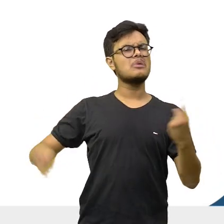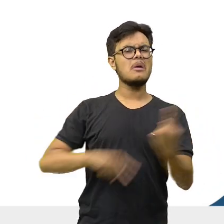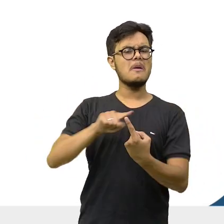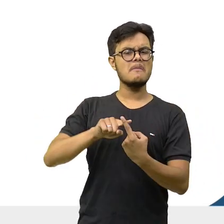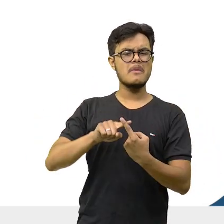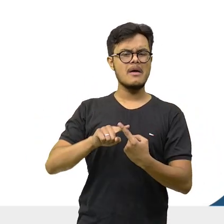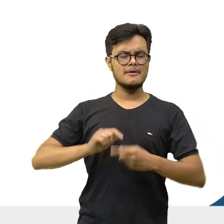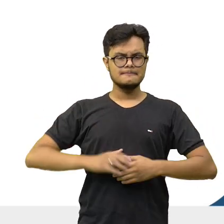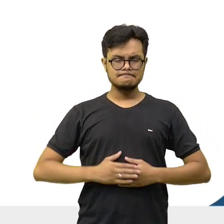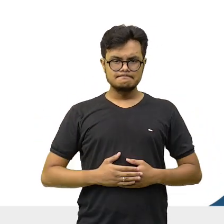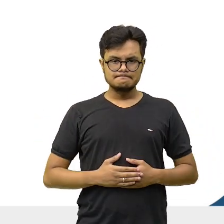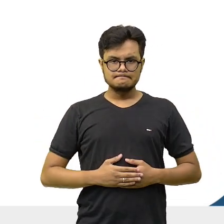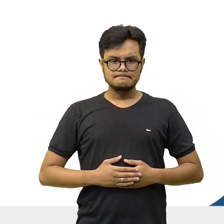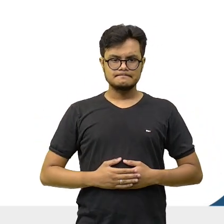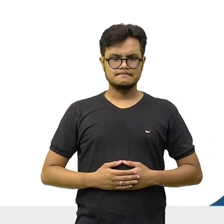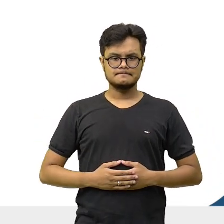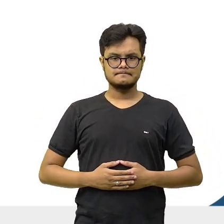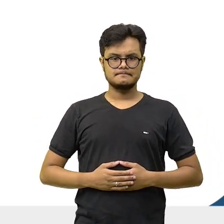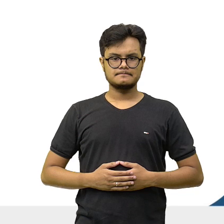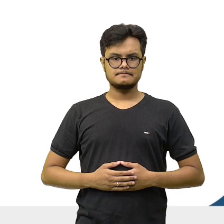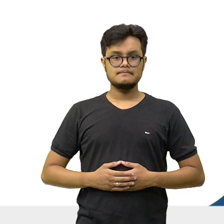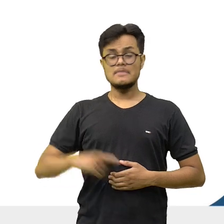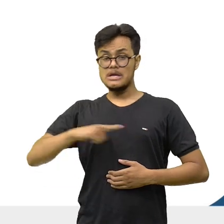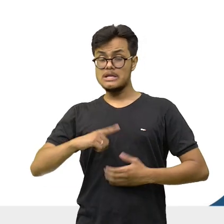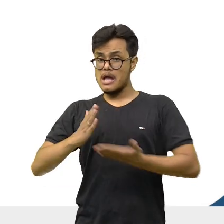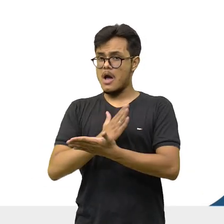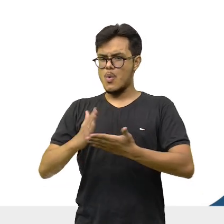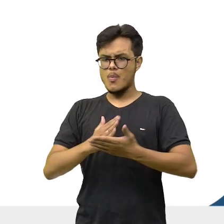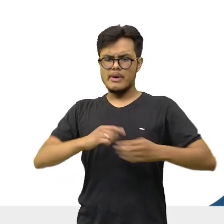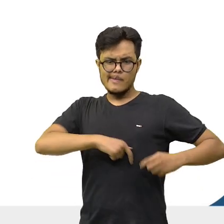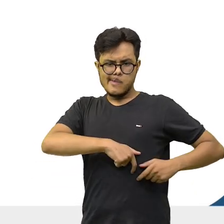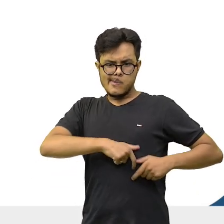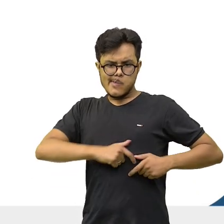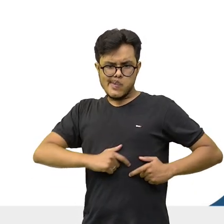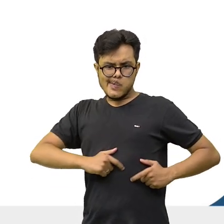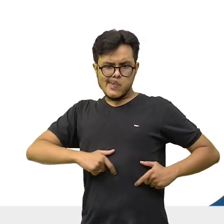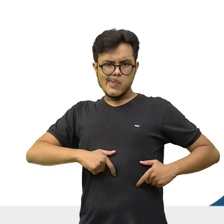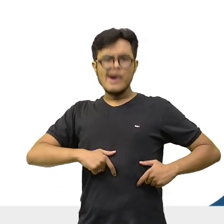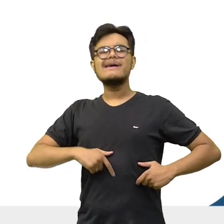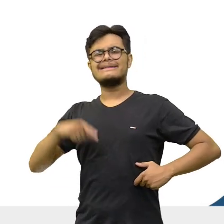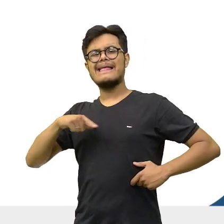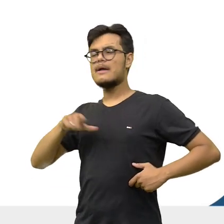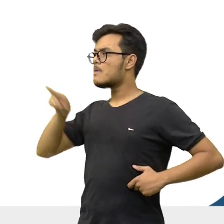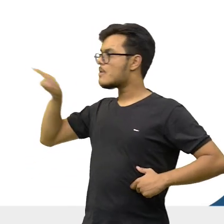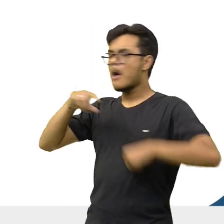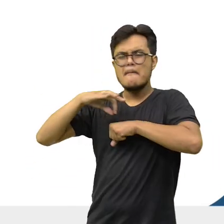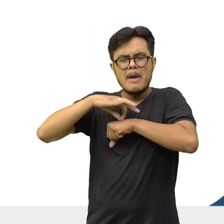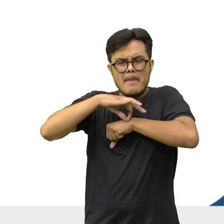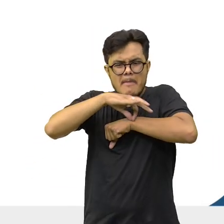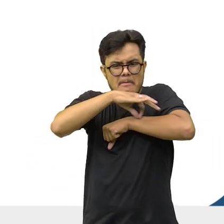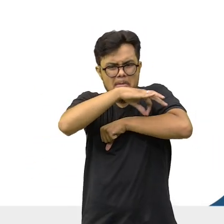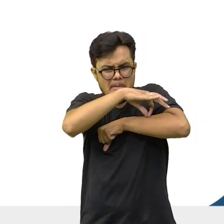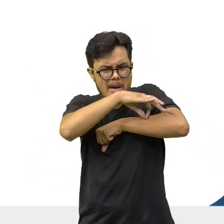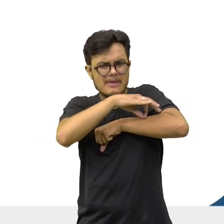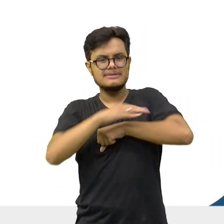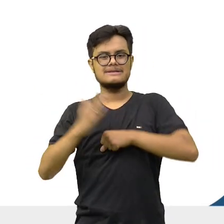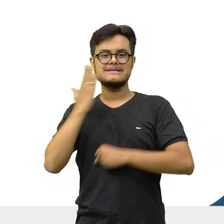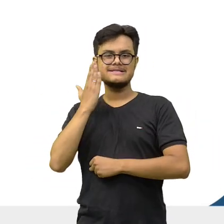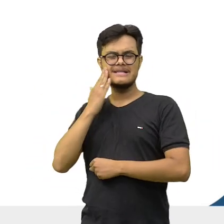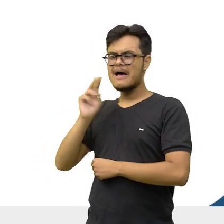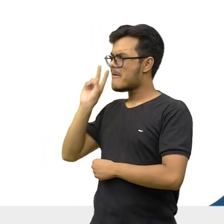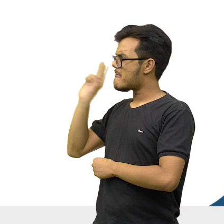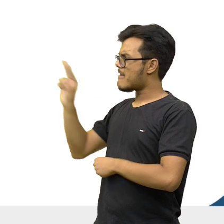endócrina, você tem, essas células que ficam agrupadas aqui, Tá vendo que essas